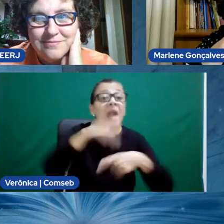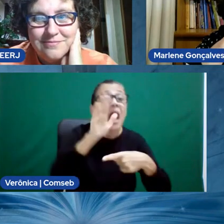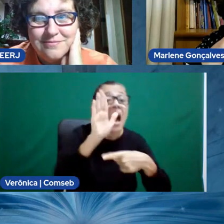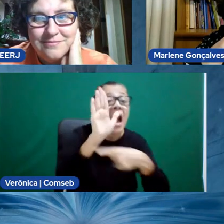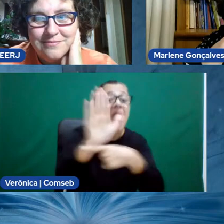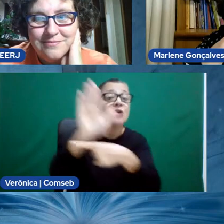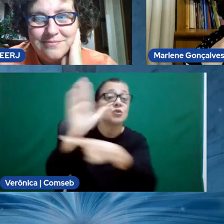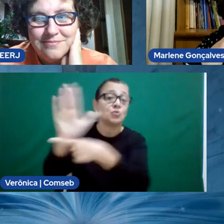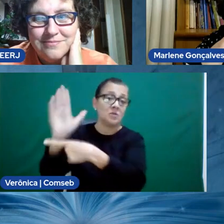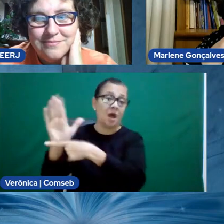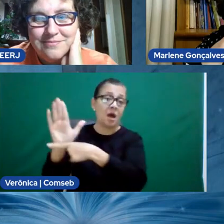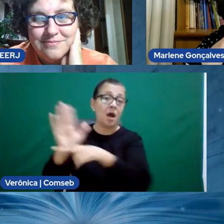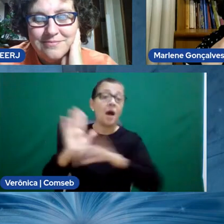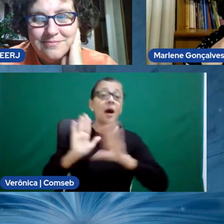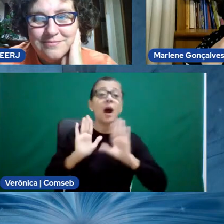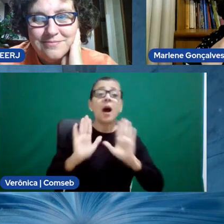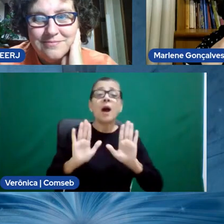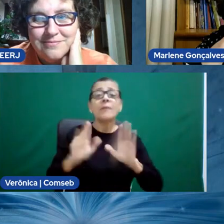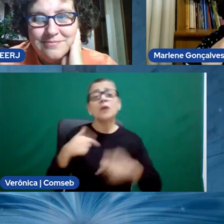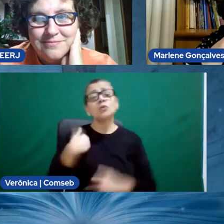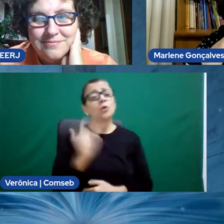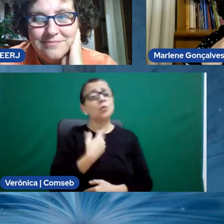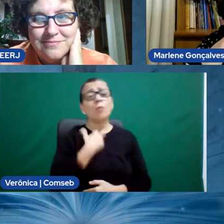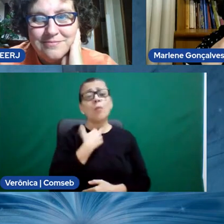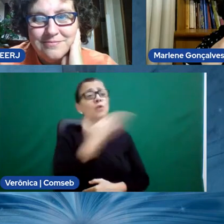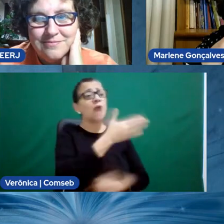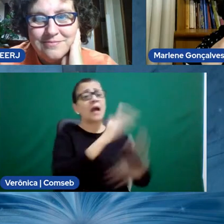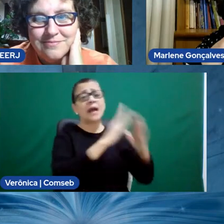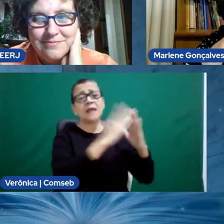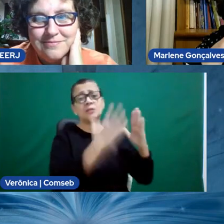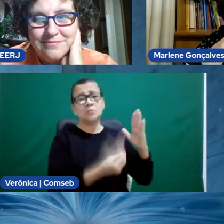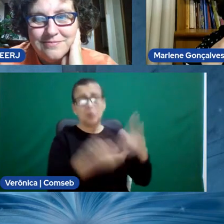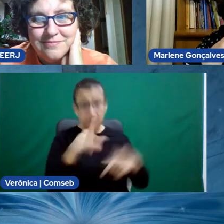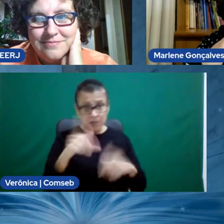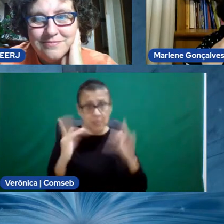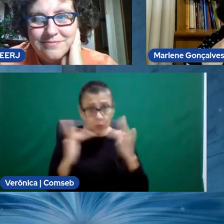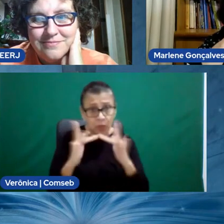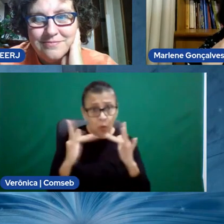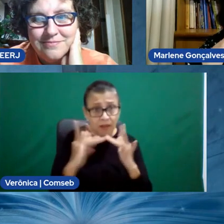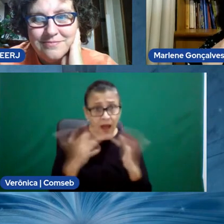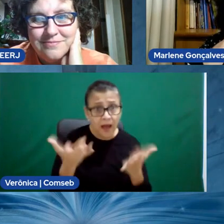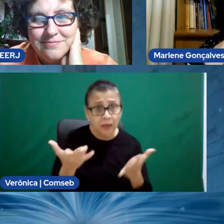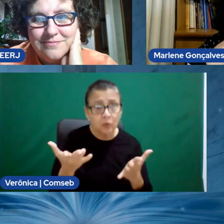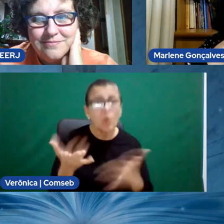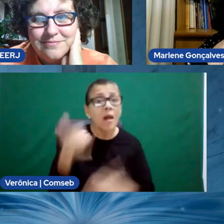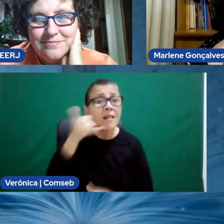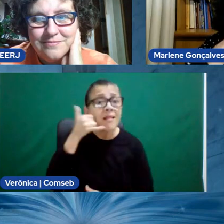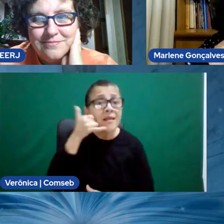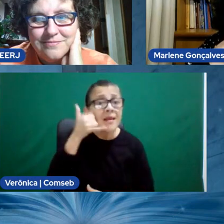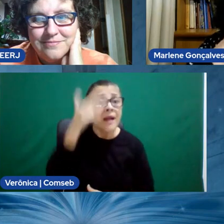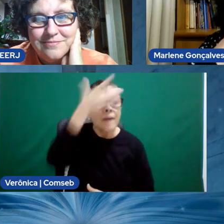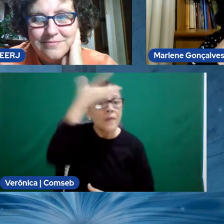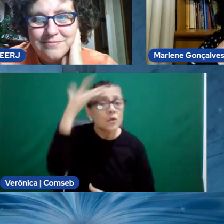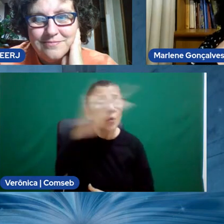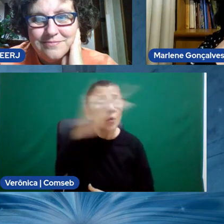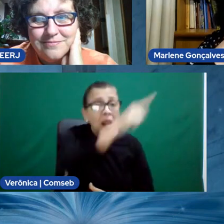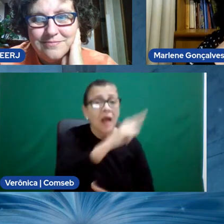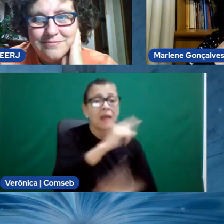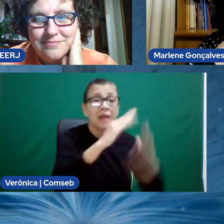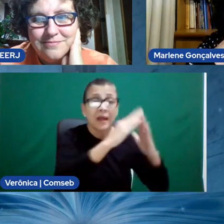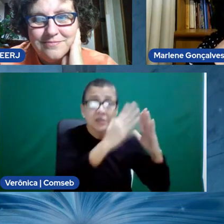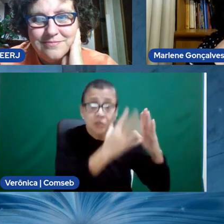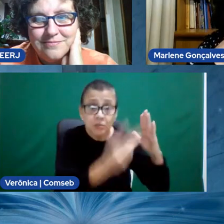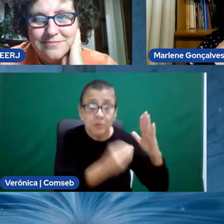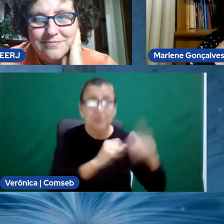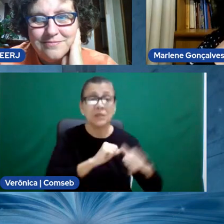Ah, mas a gente não está podendo ir na casa espírita. Não tem problema, você não tem contatos? Liga para uma pessoa do centro que você sabe que está ligado